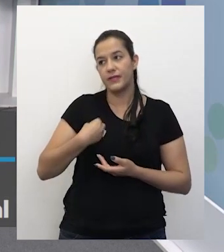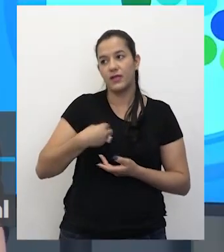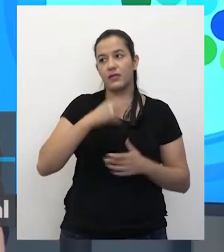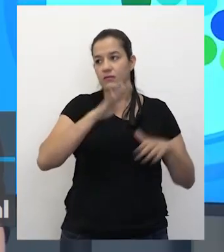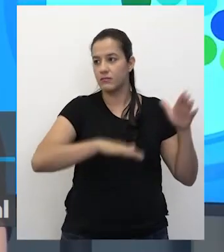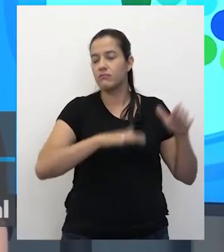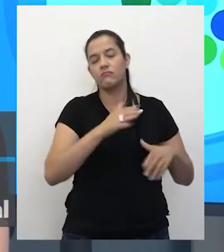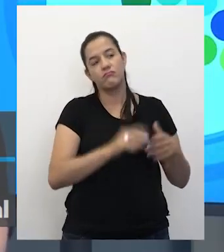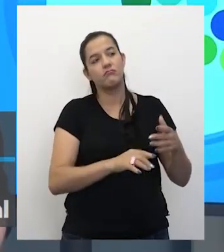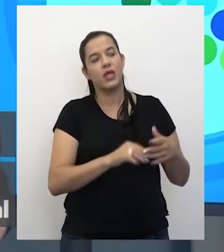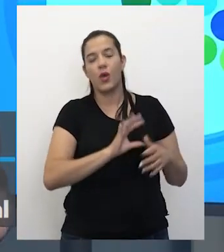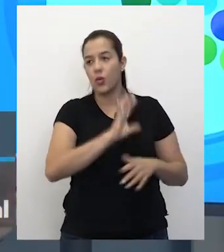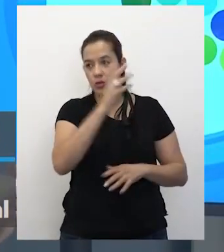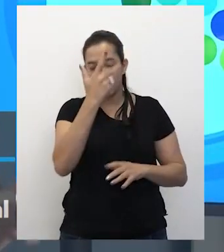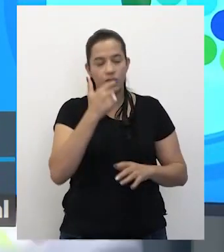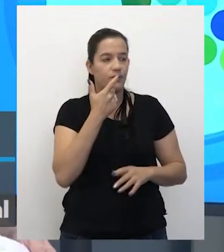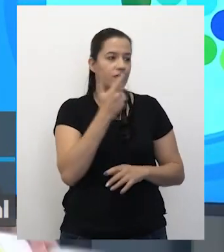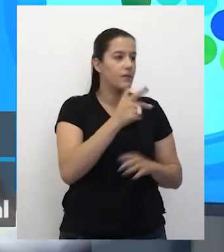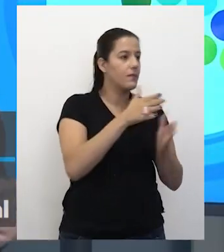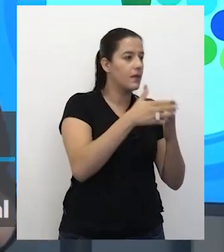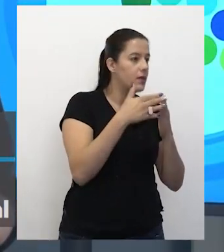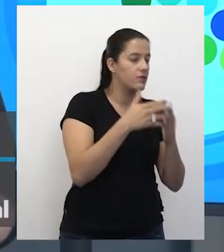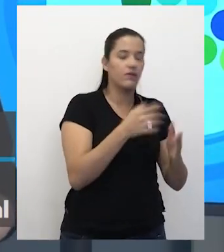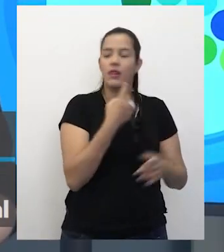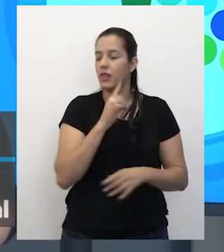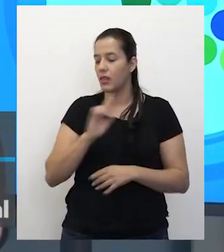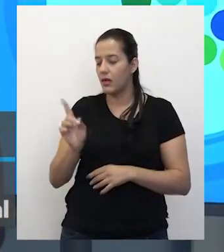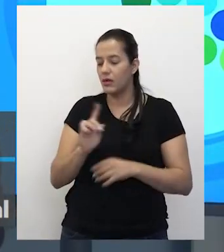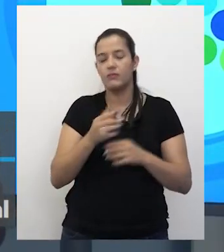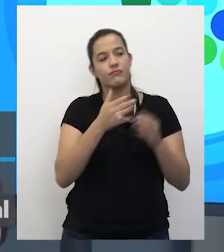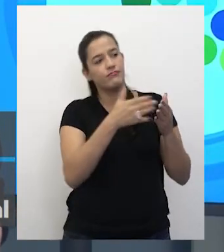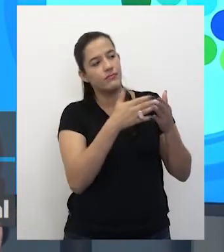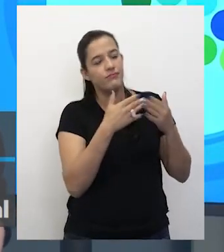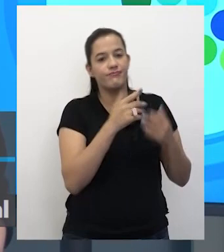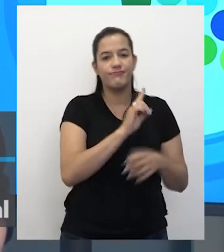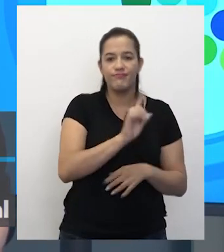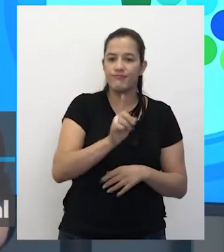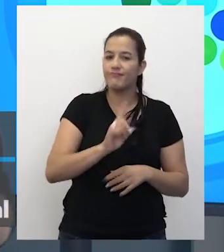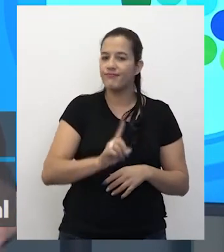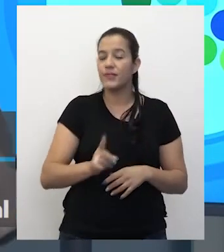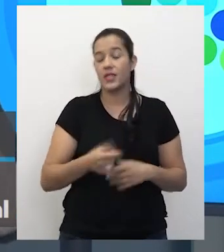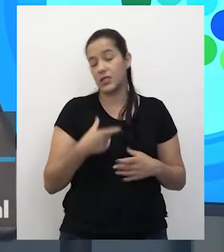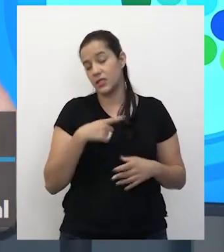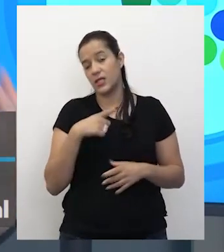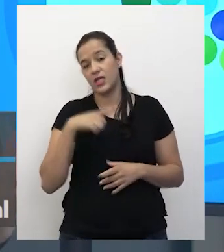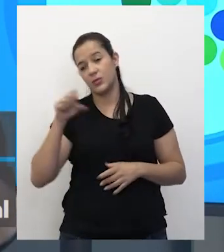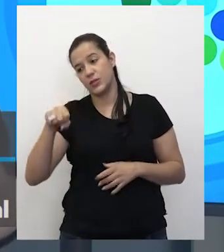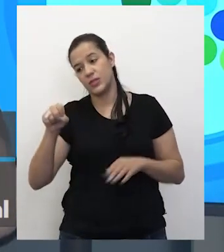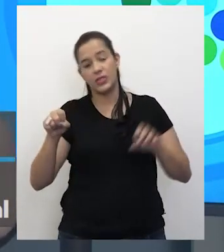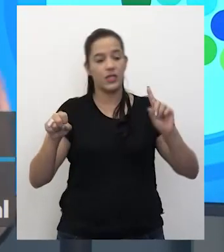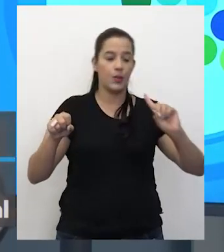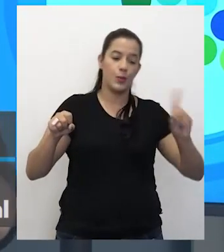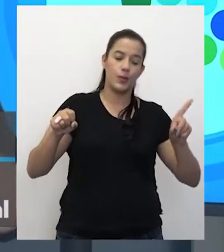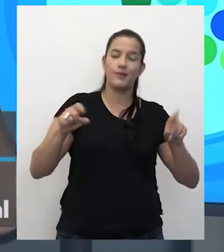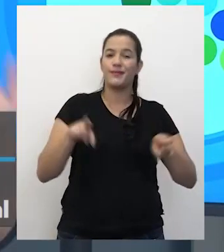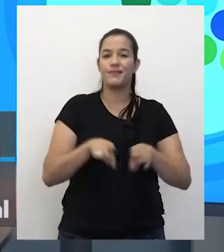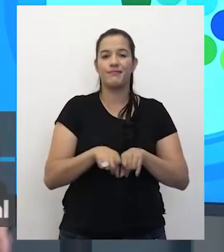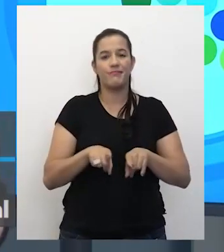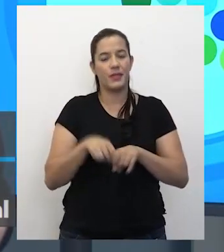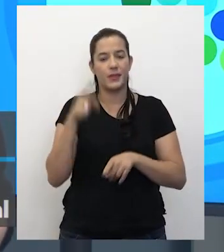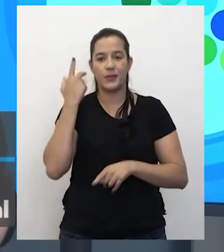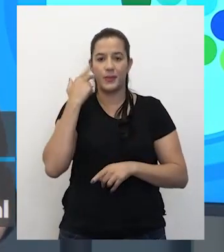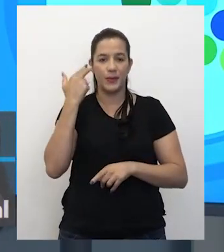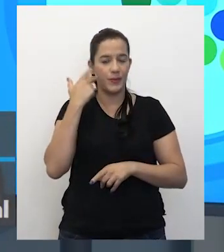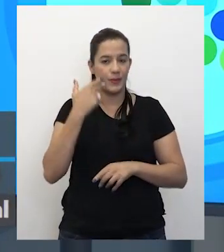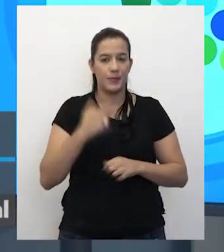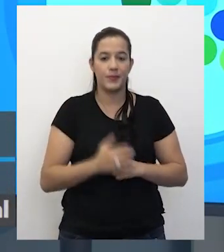eles vão vir, né, gente? Nós temos os sims e nós temos os nãos também, né? Isto é a forma como a nossa vida vai indo,